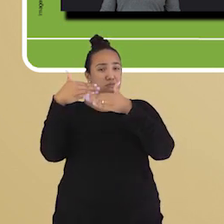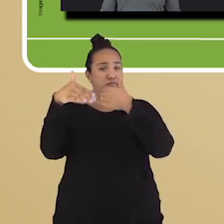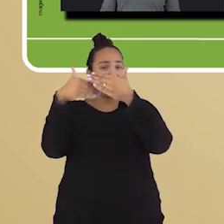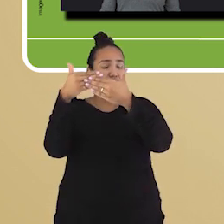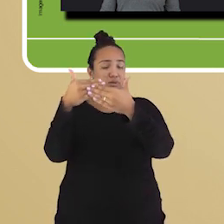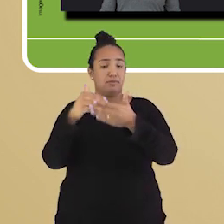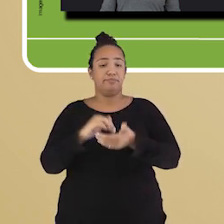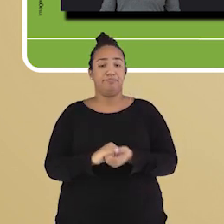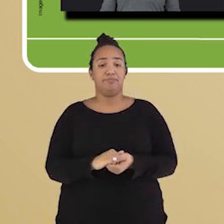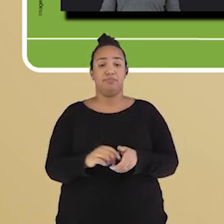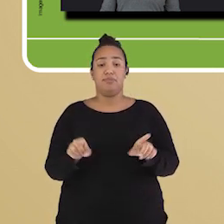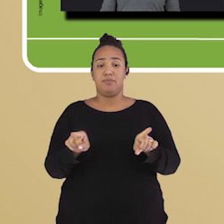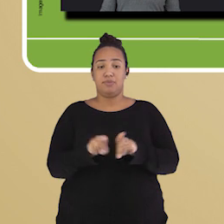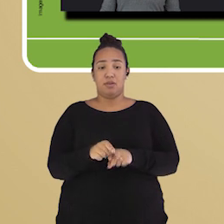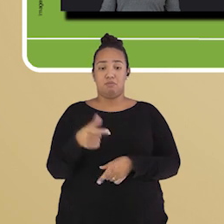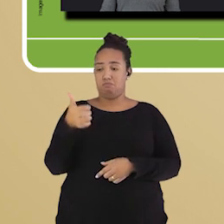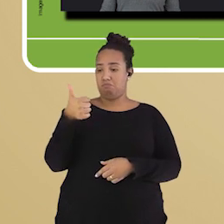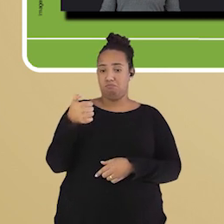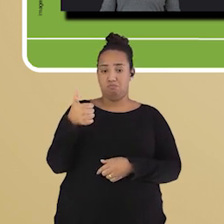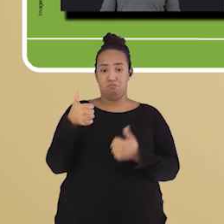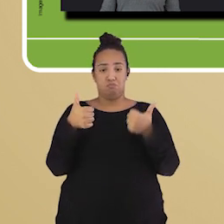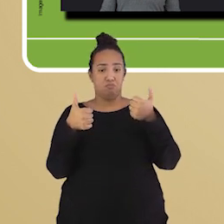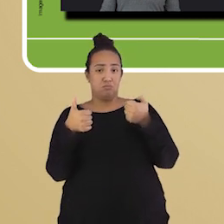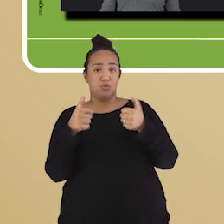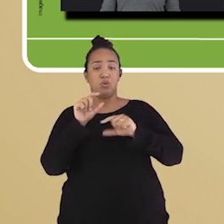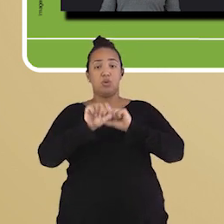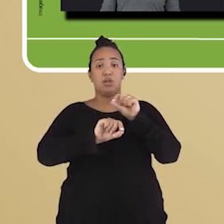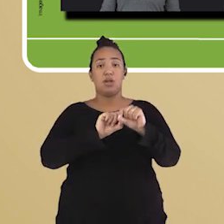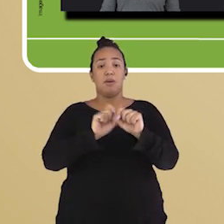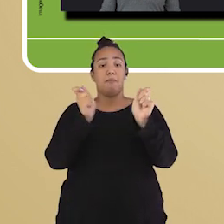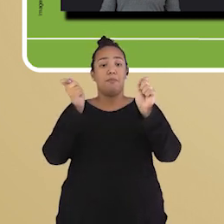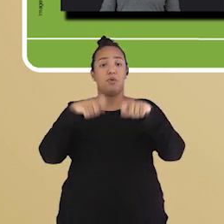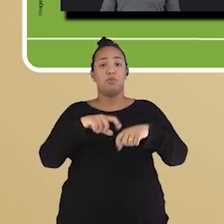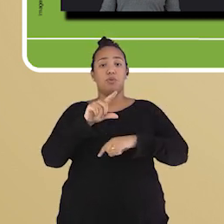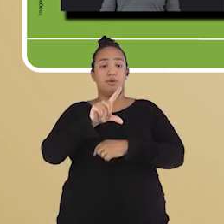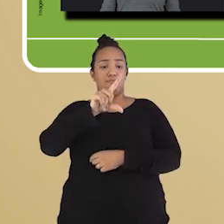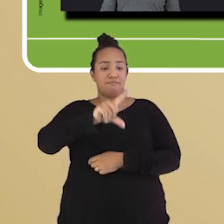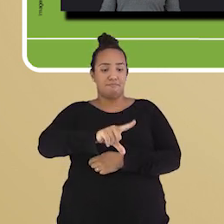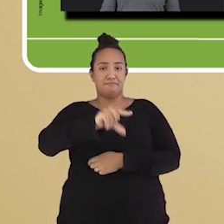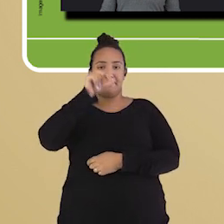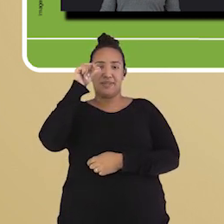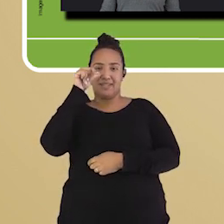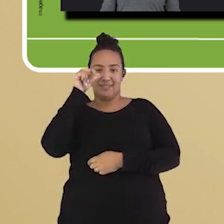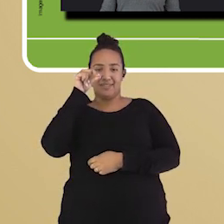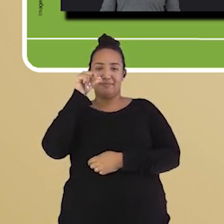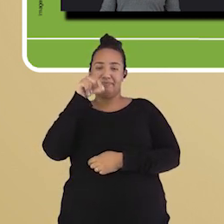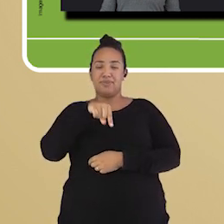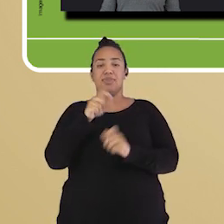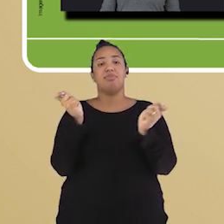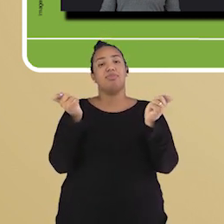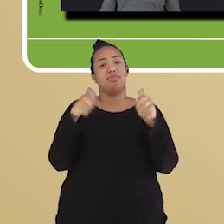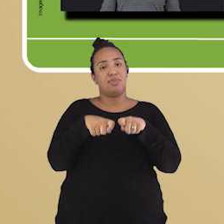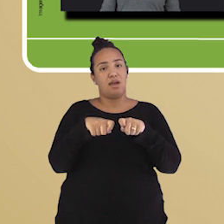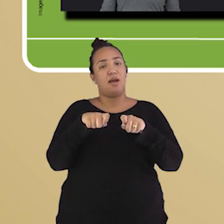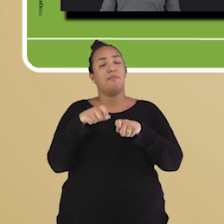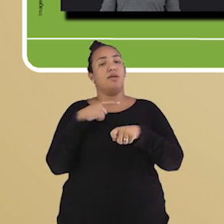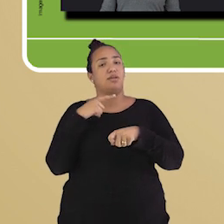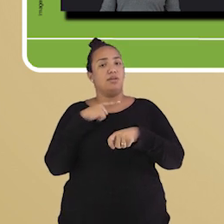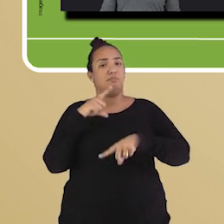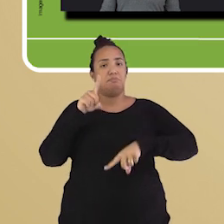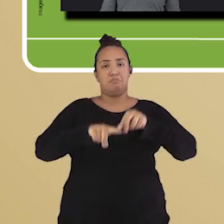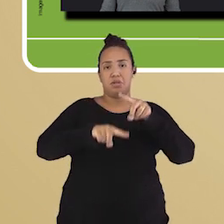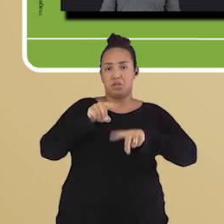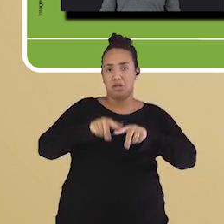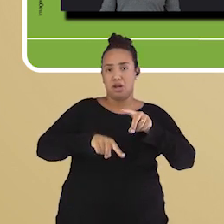A oposição do polegar, que possibilitou o movimento de pinça, tornando possível o manuseio delicado